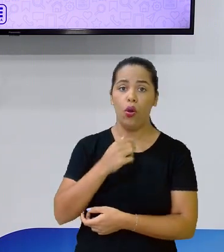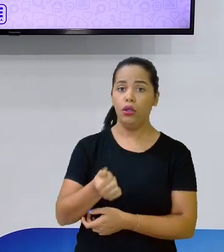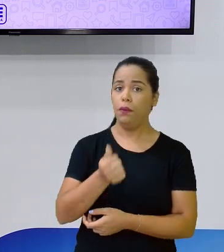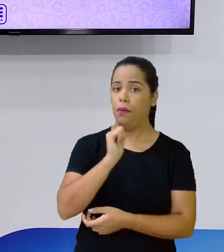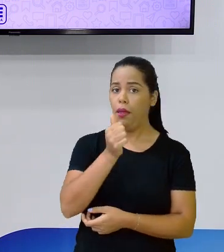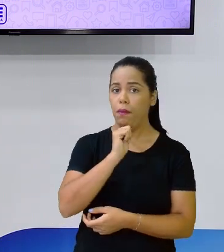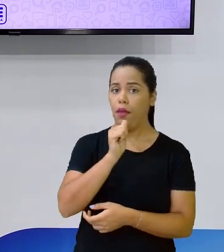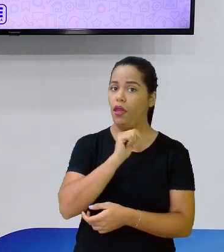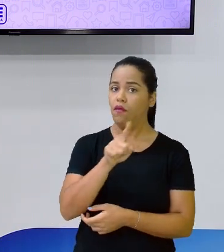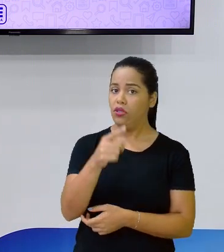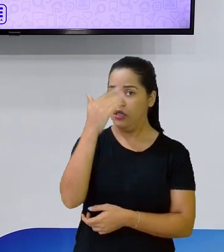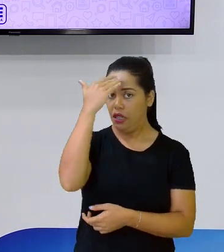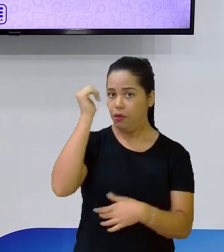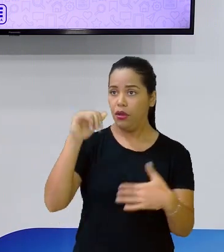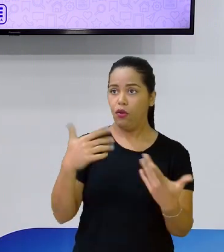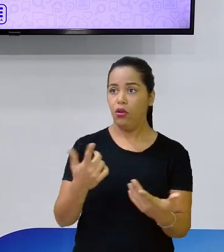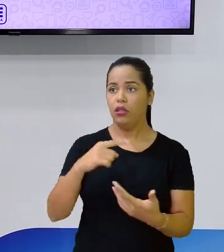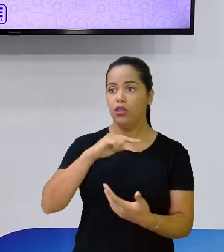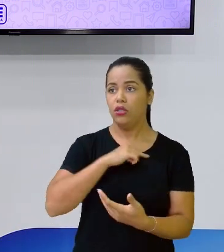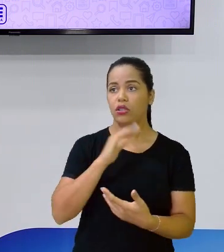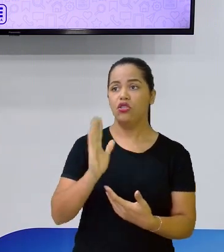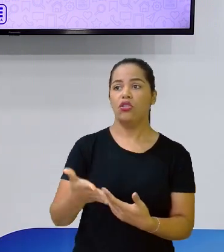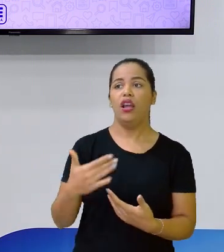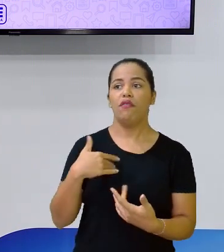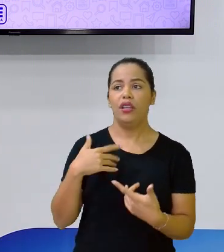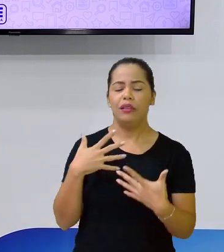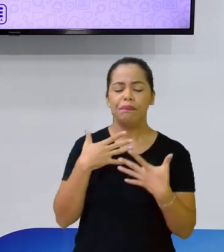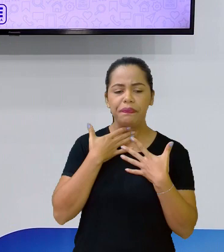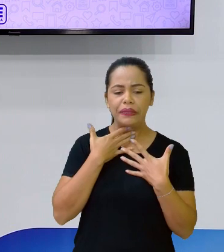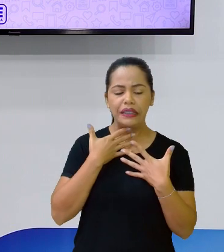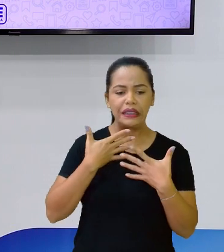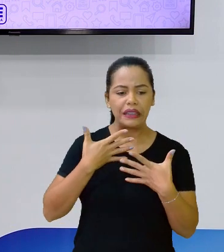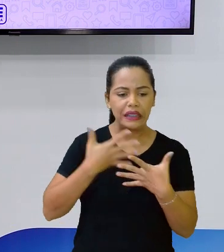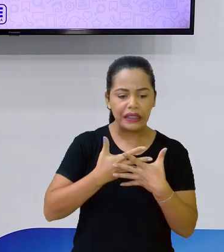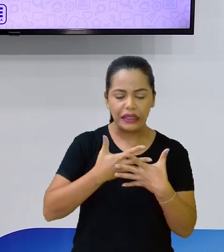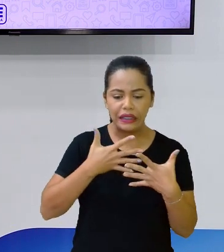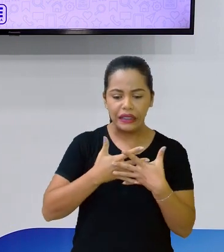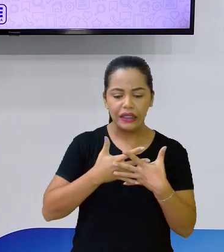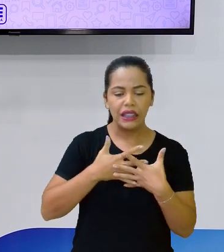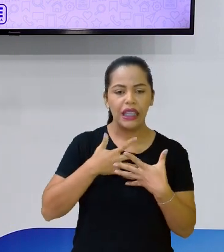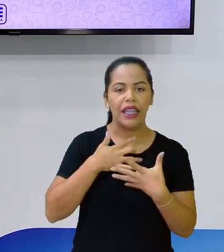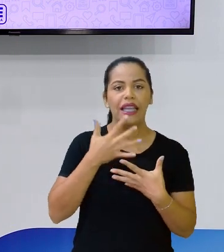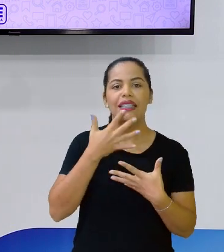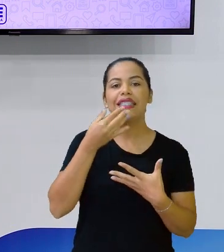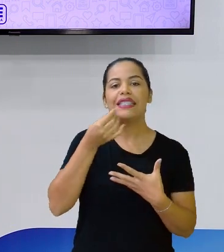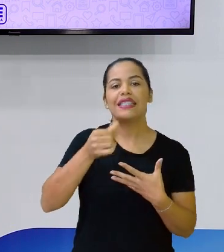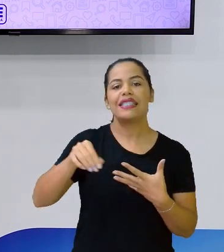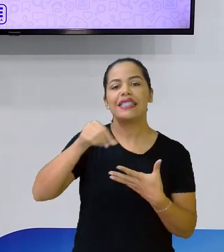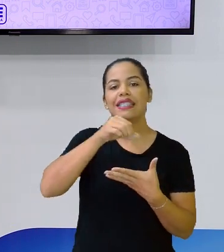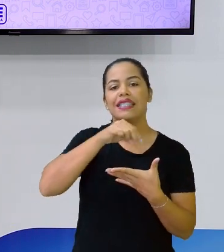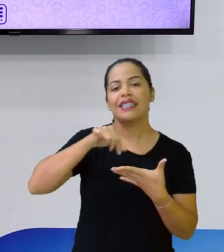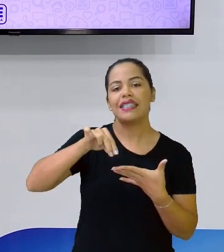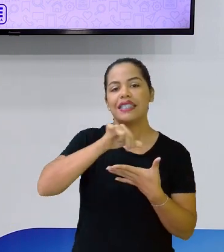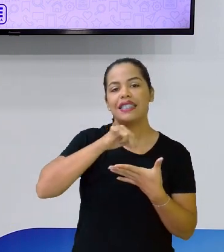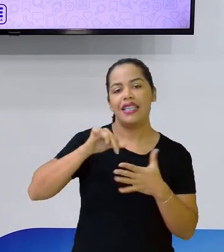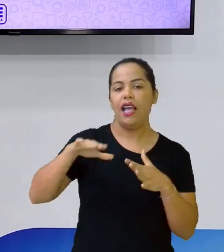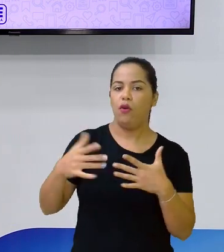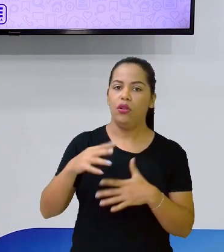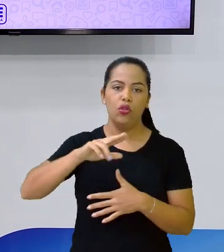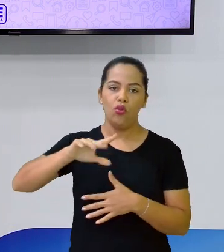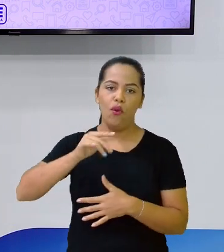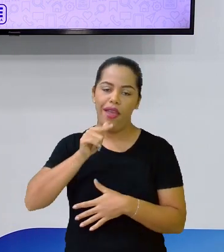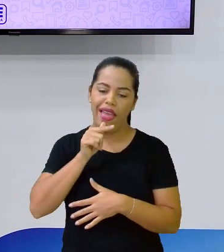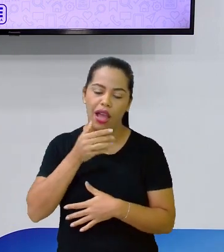né? Quando a gente bebe, a gente já fica... que acontece aquele negócio assim, aquele travamento na garganta por causa do sal. Ela não é considerada uma